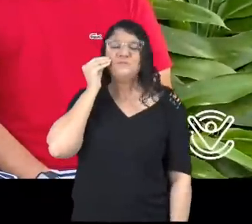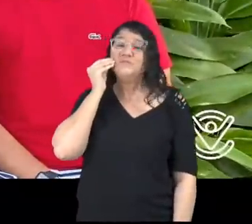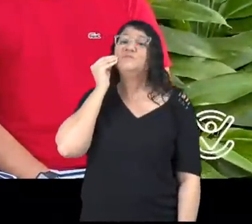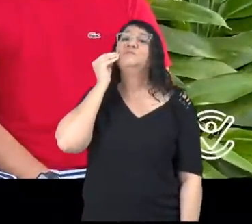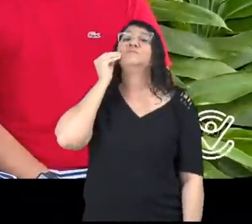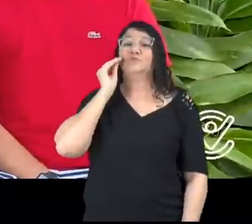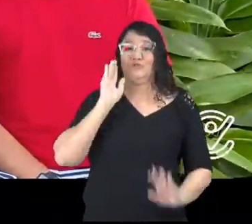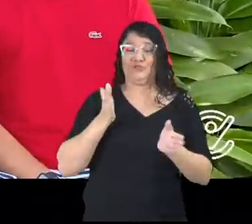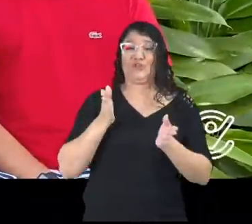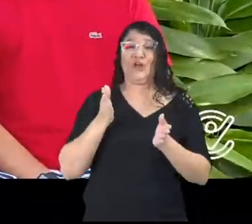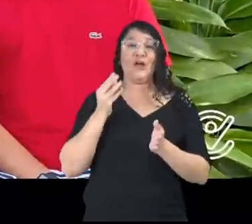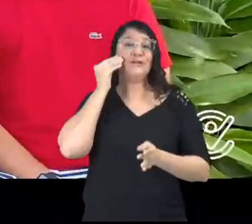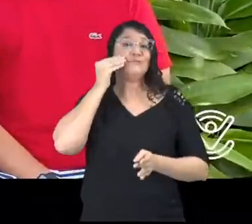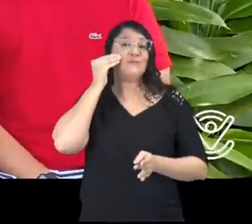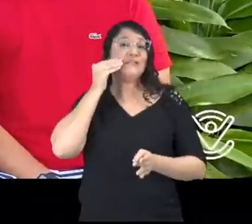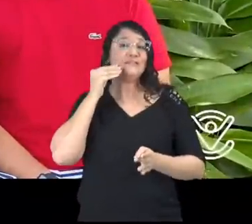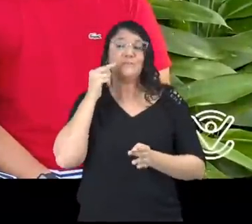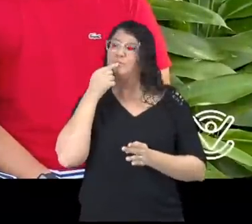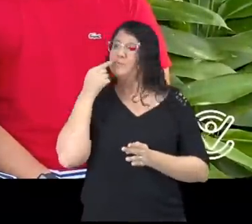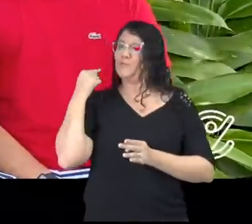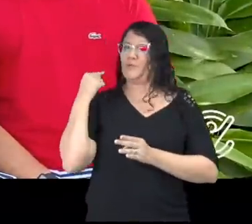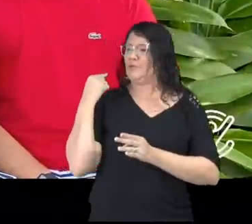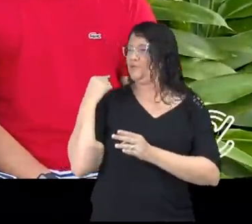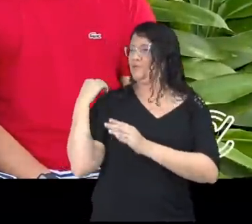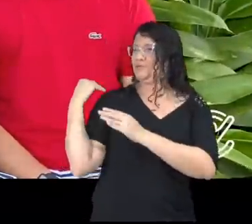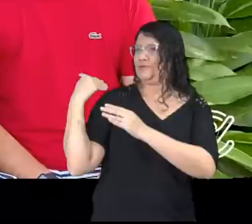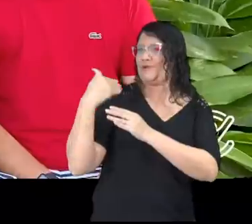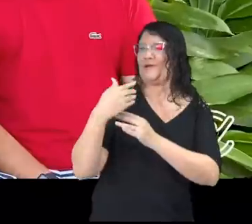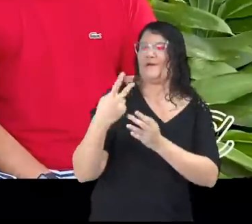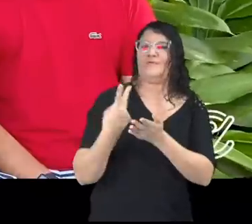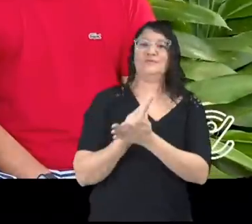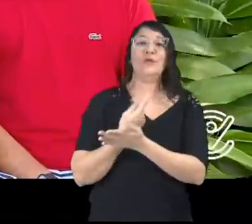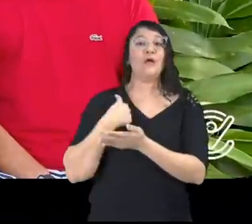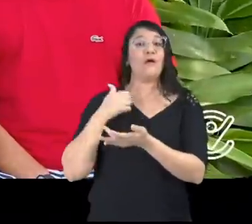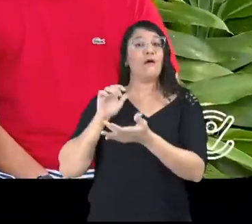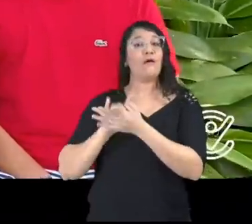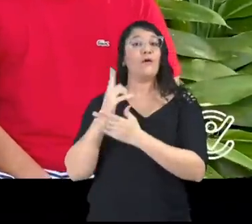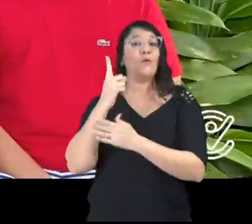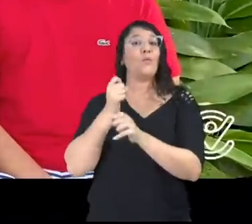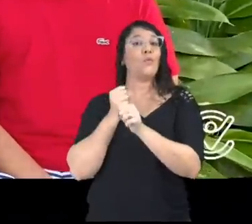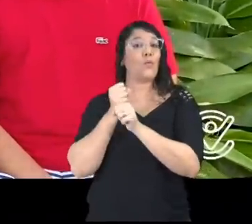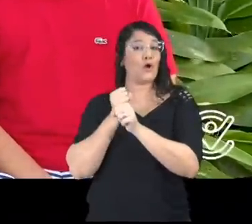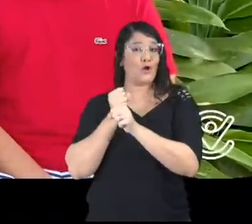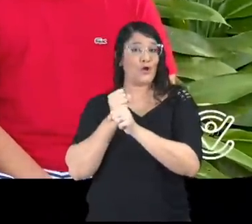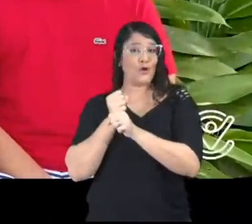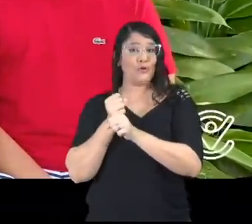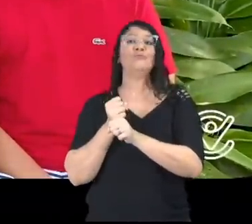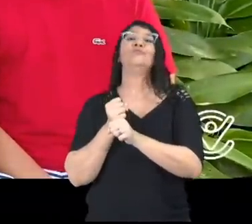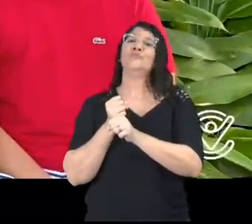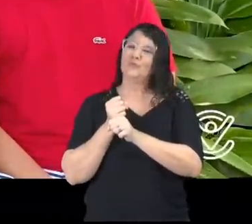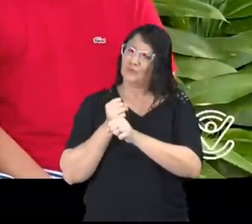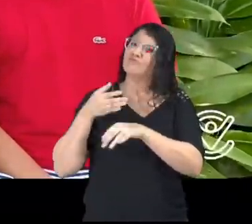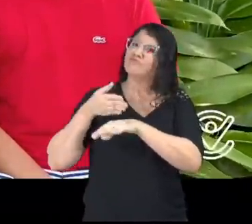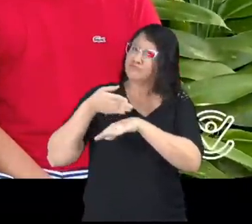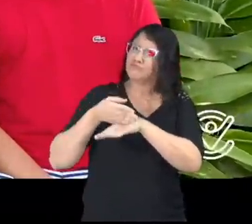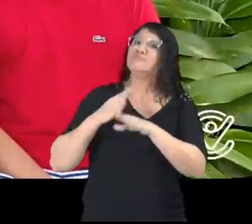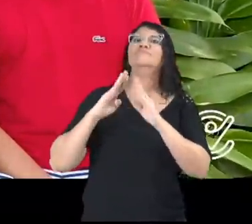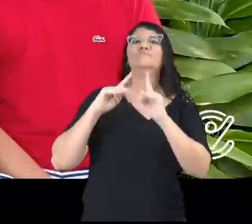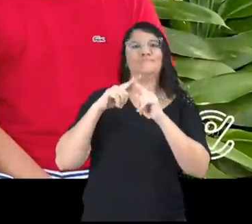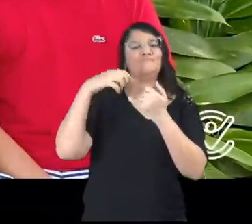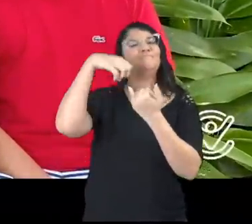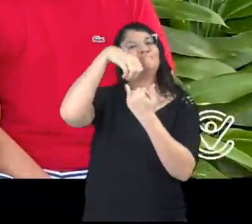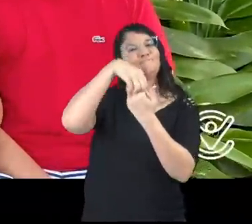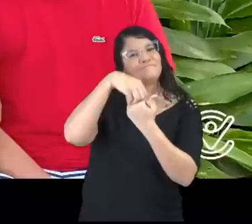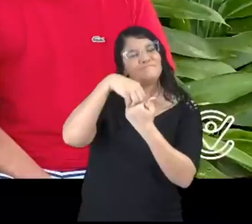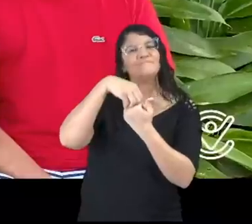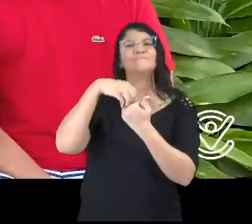esses dias, né? Nós estamos casados há um ano, congregando na Cidade Viva, crescendo junto com essa comunidade que tanto tem abençoado a nossa